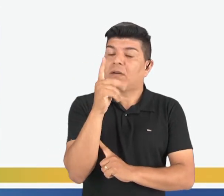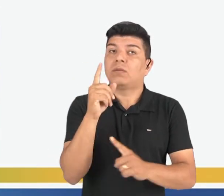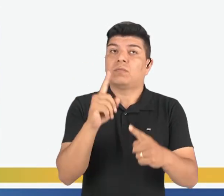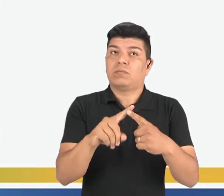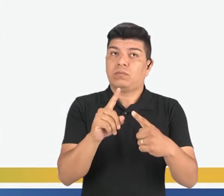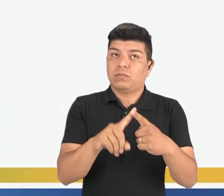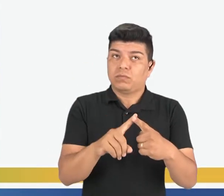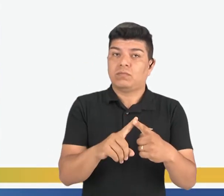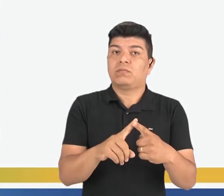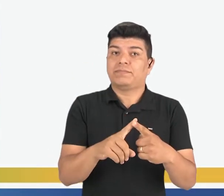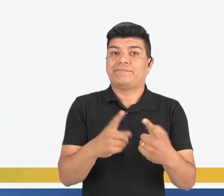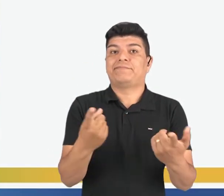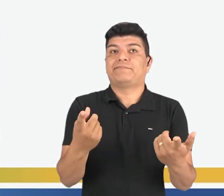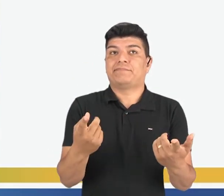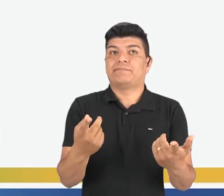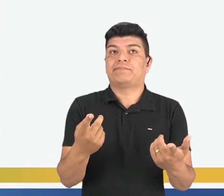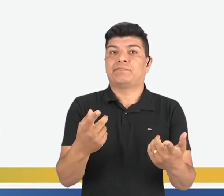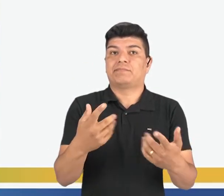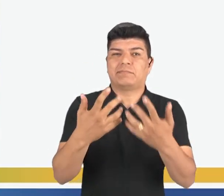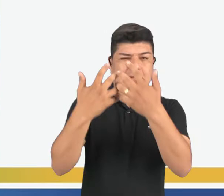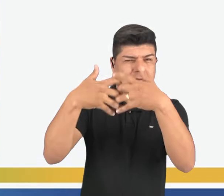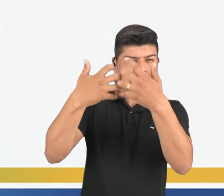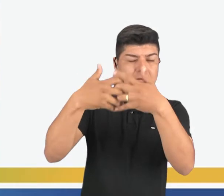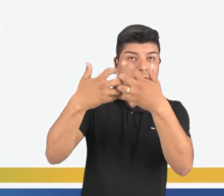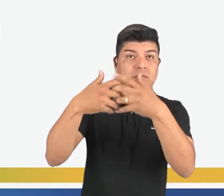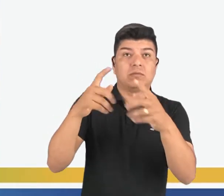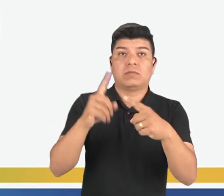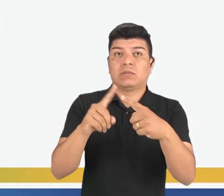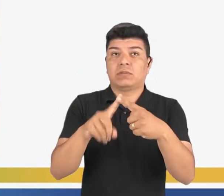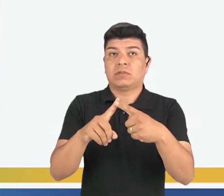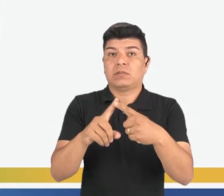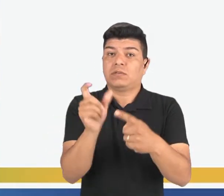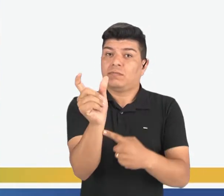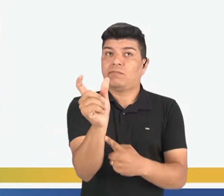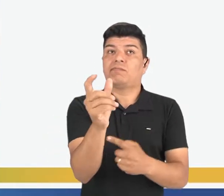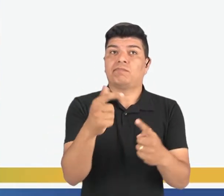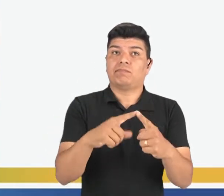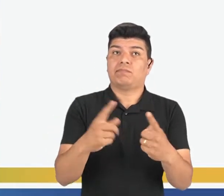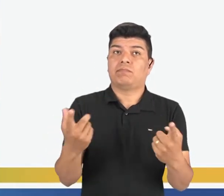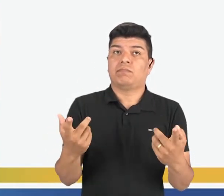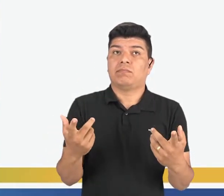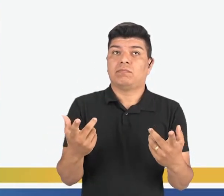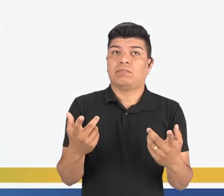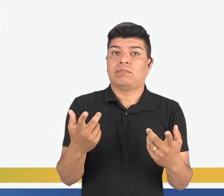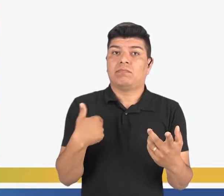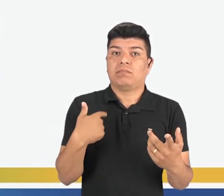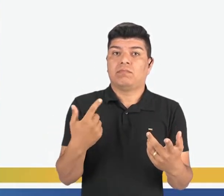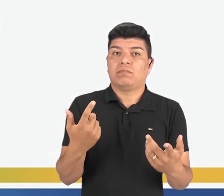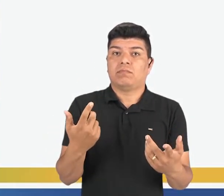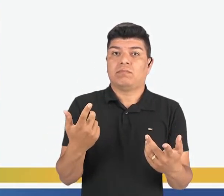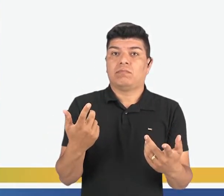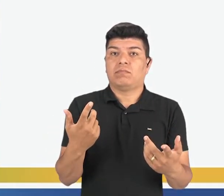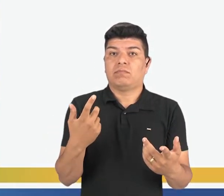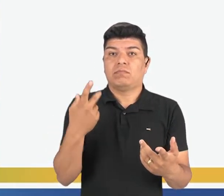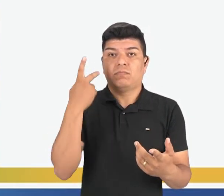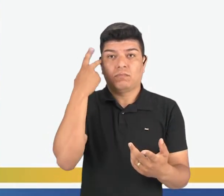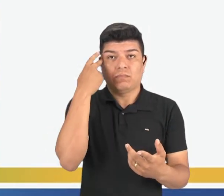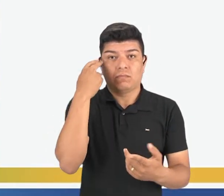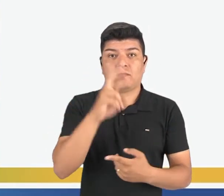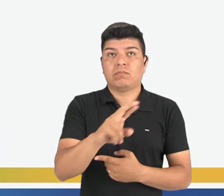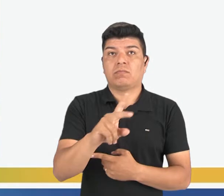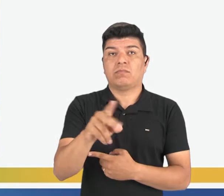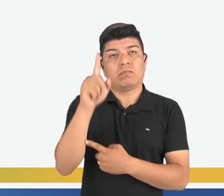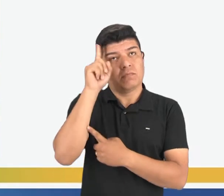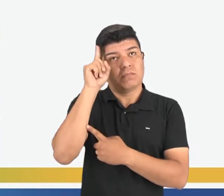né, a gente pode até se atrapalhar um pouquinho, que são palavras um pouquinho mais fora do nosso habitual, né, do nosso dia a